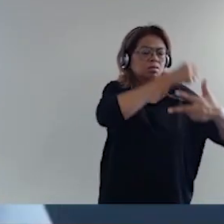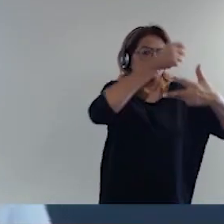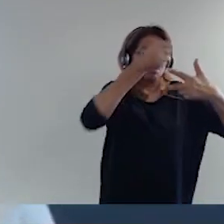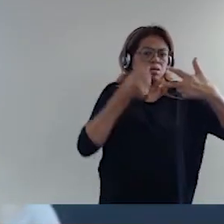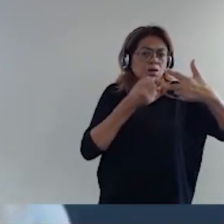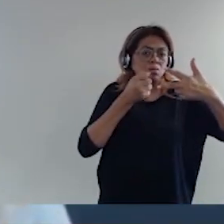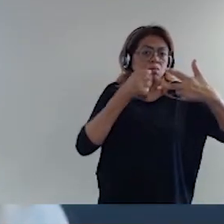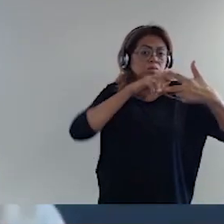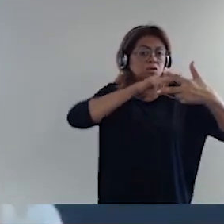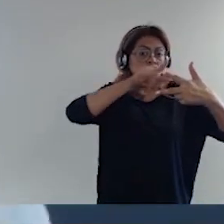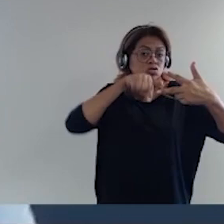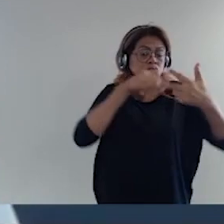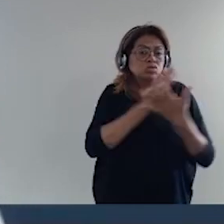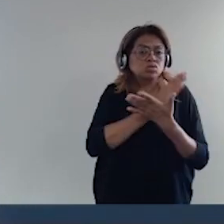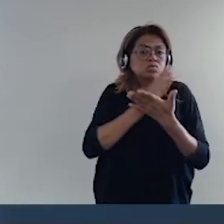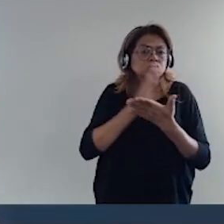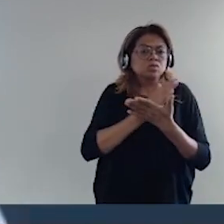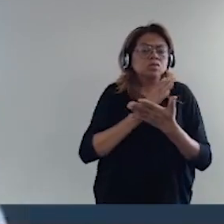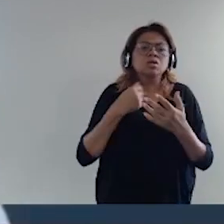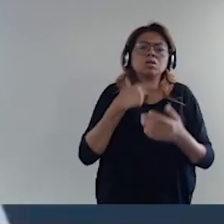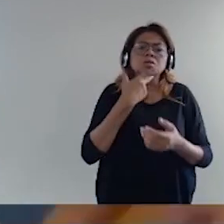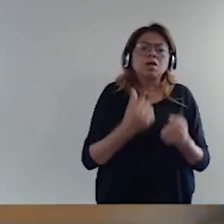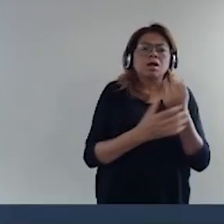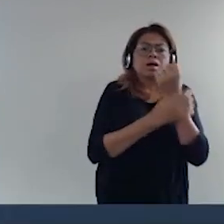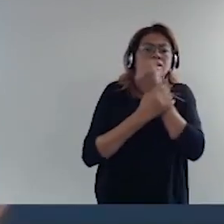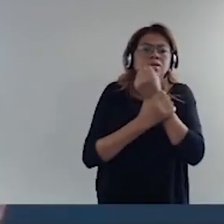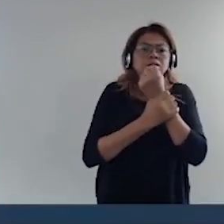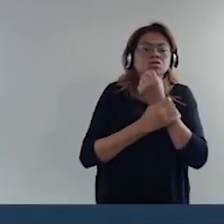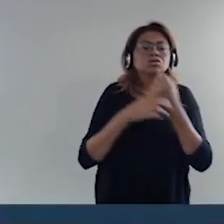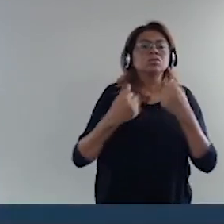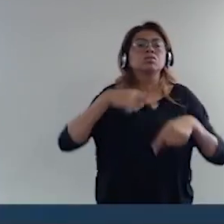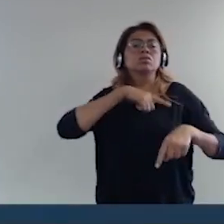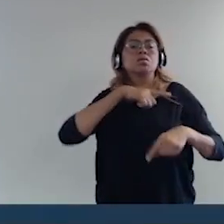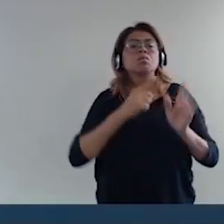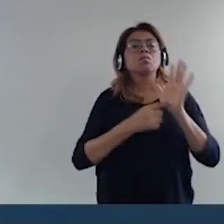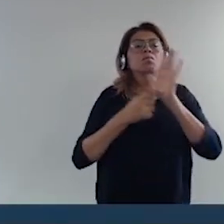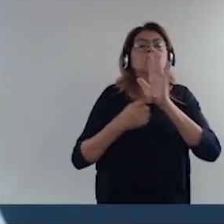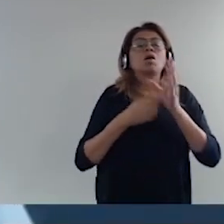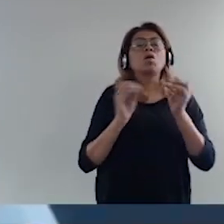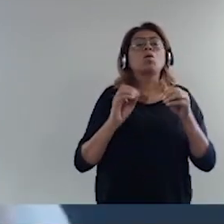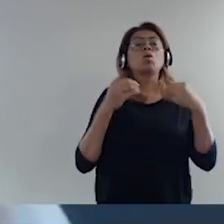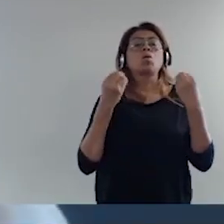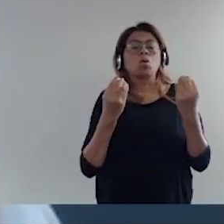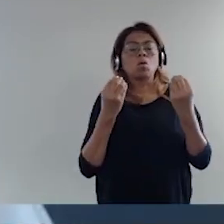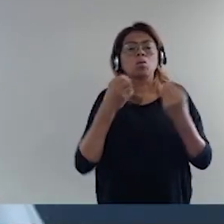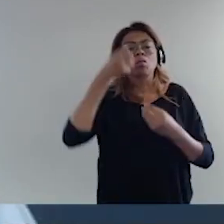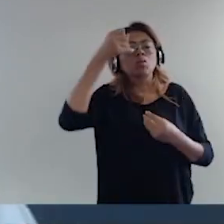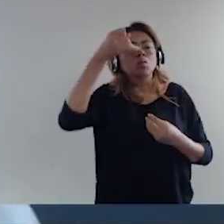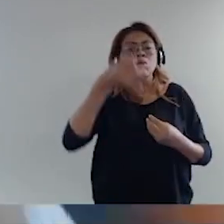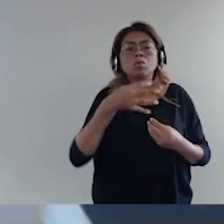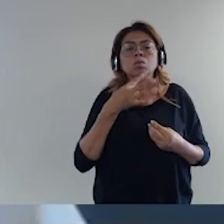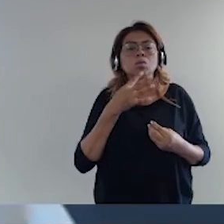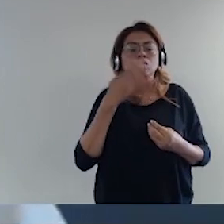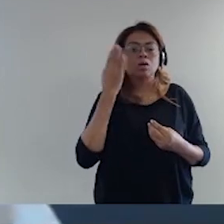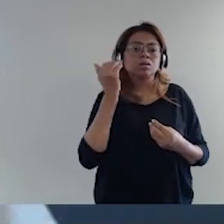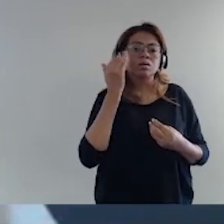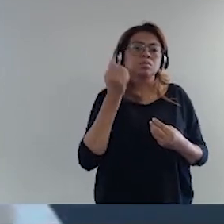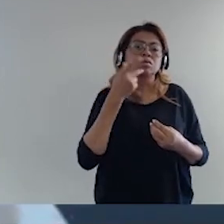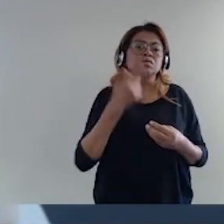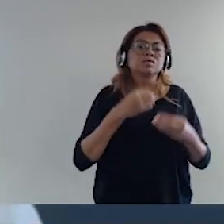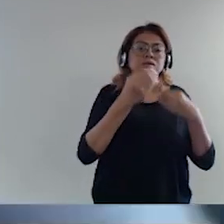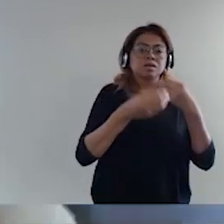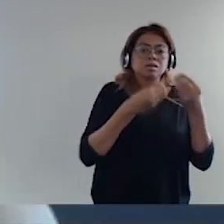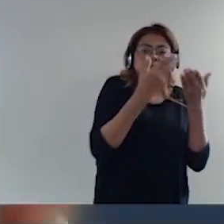se garantir essa repartição de poder, vem o outro lado da moeda, que seria a garantia de